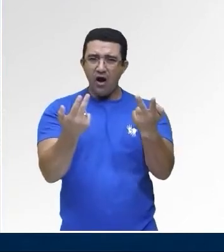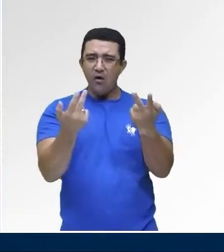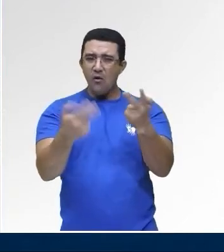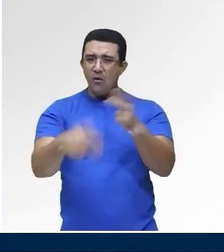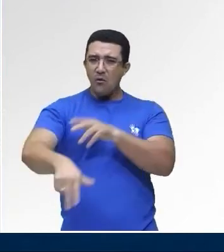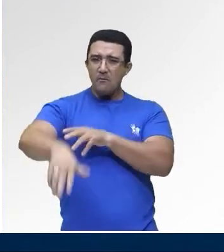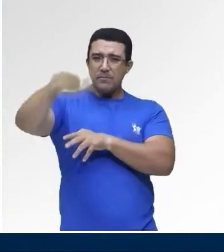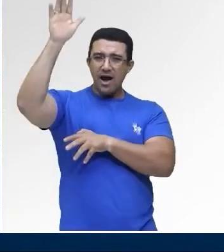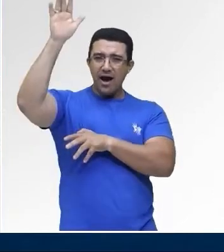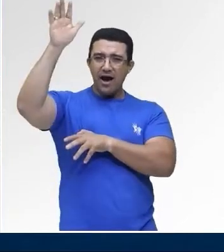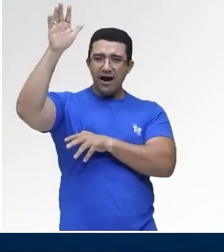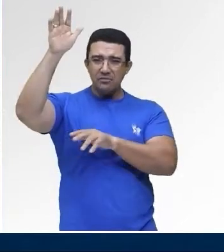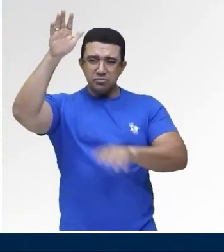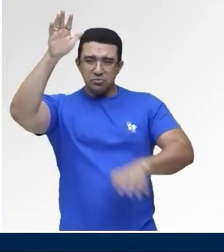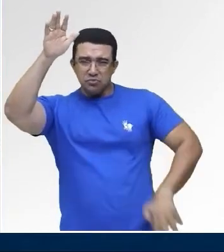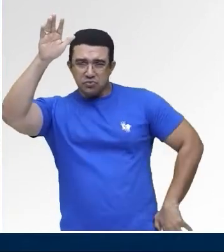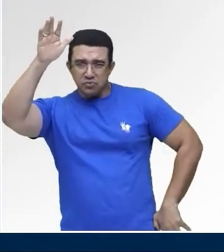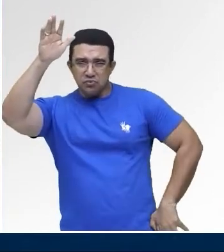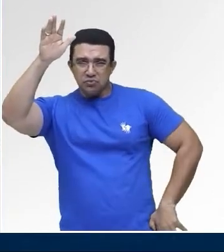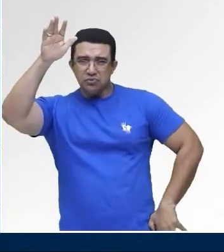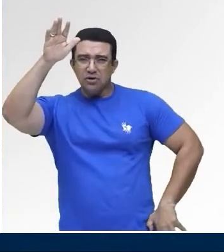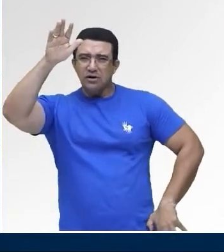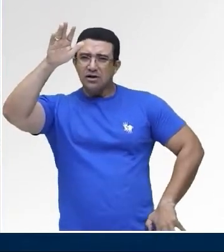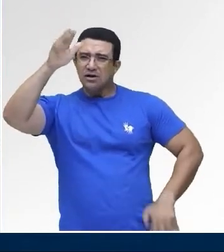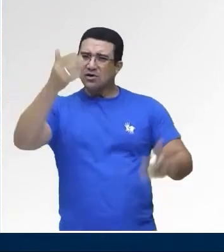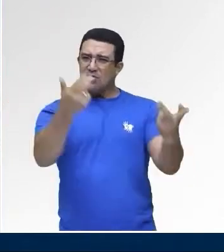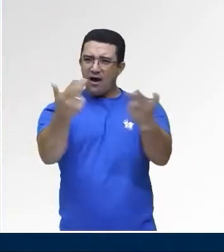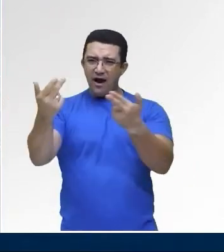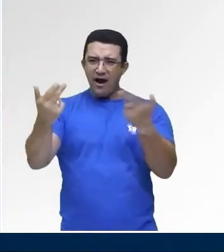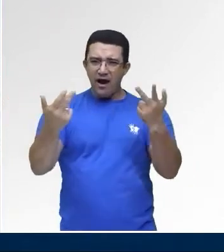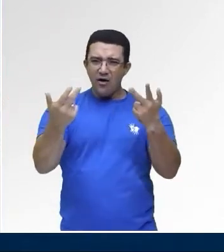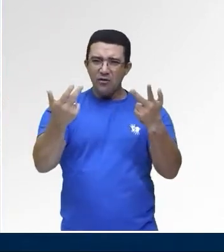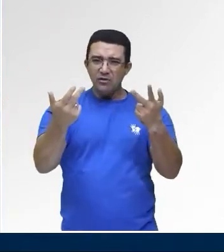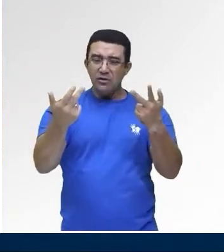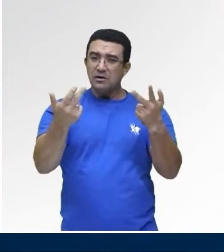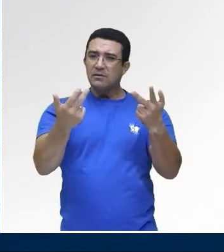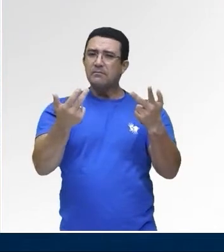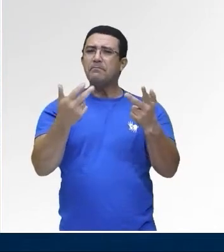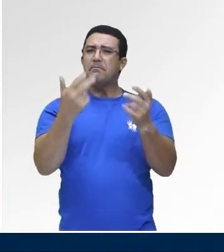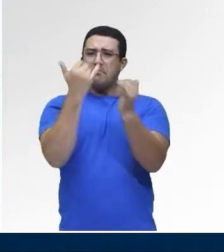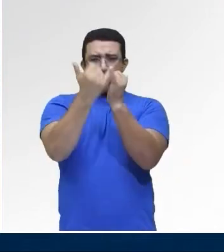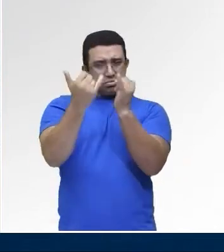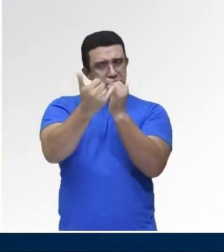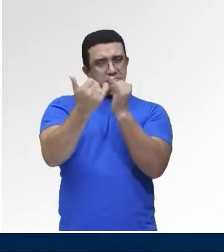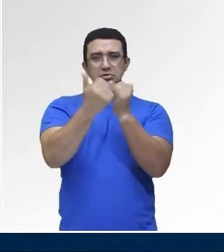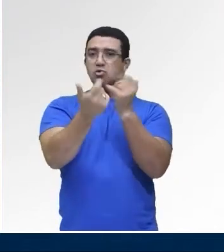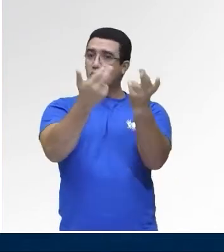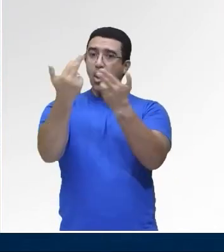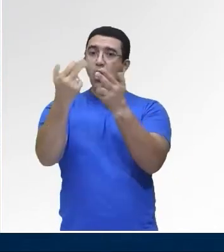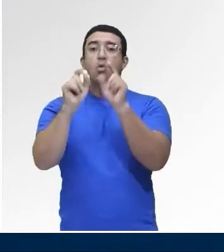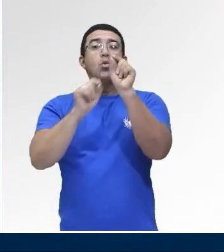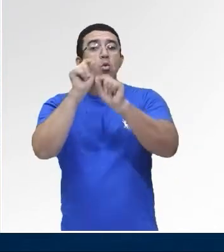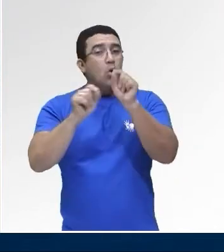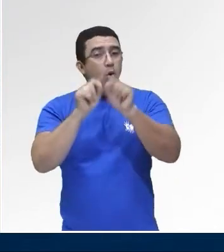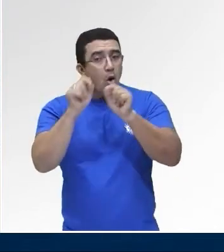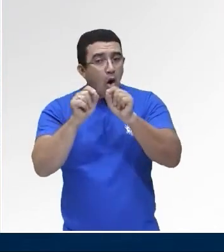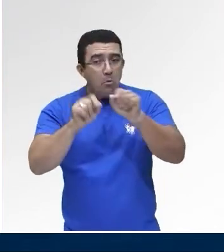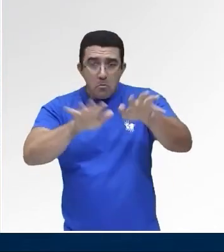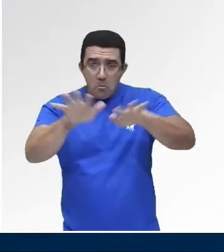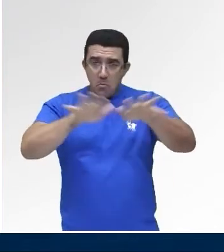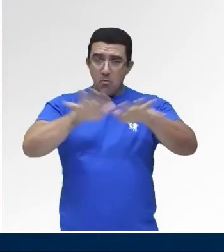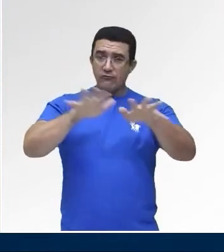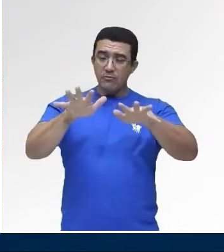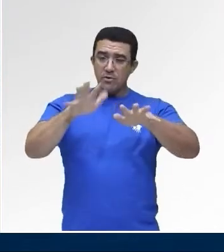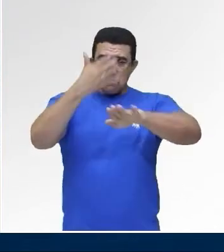braços, né? E como é que eles conseguem, né, fazer essa sintonia nos movimentos, no momento que está praticando